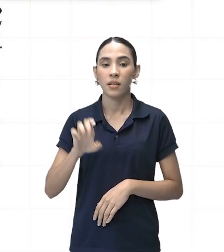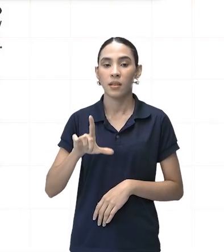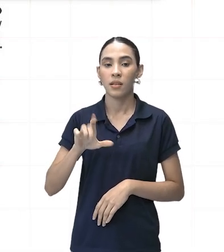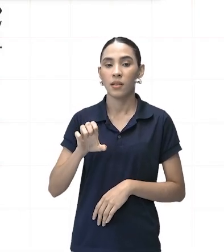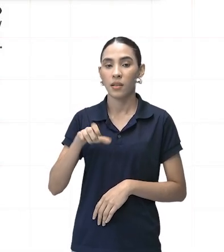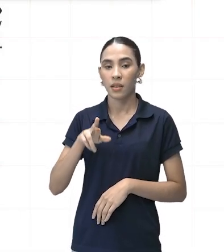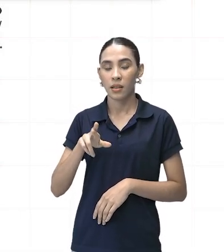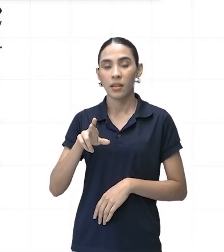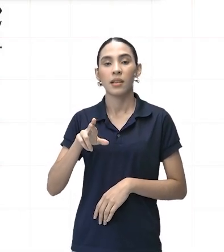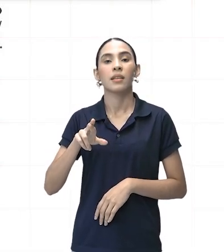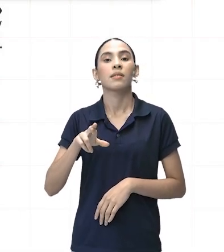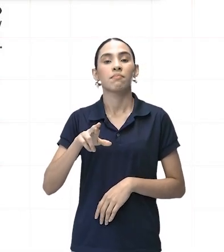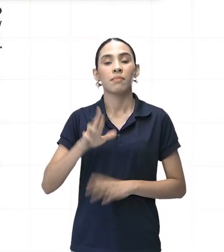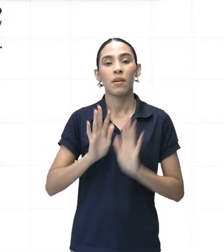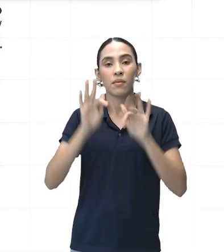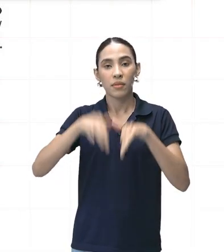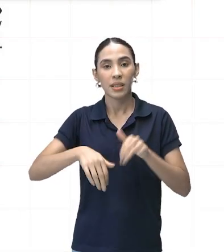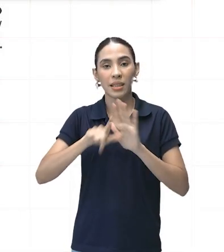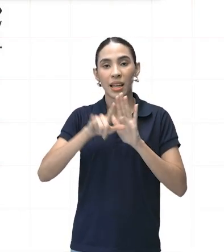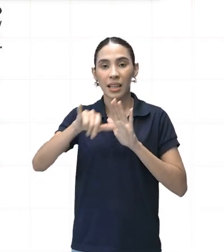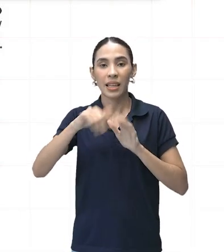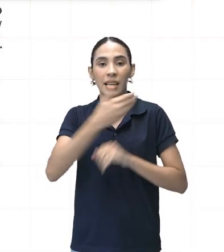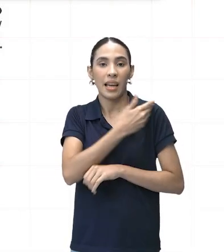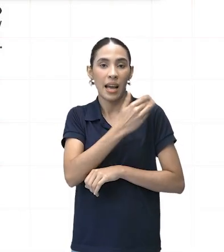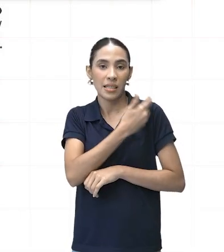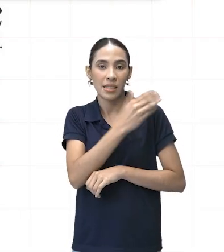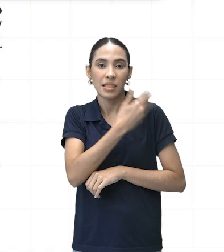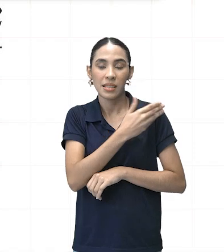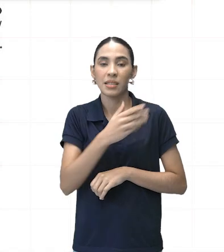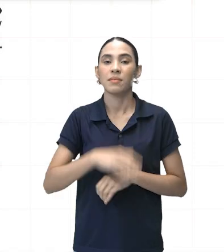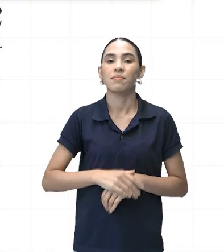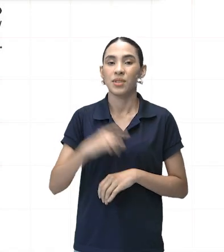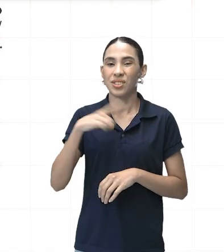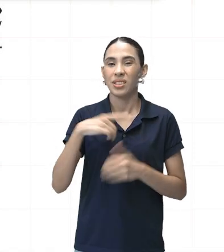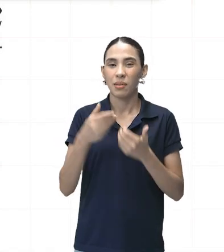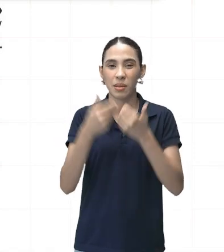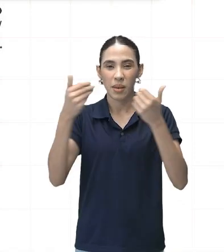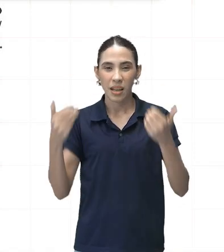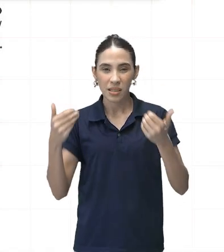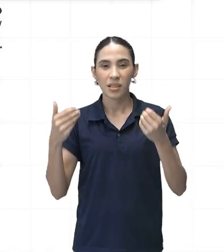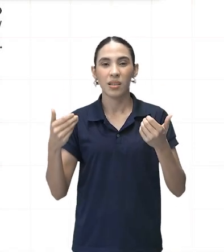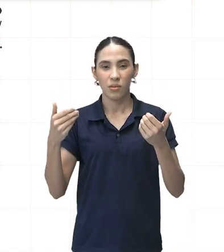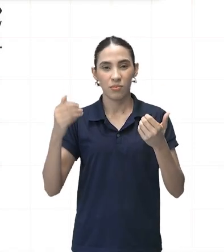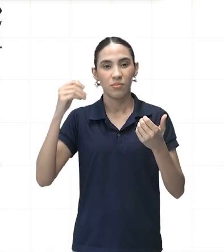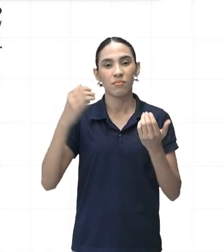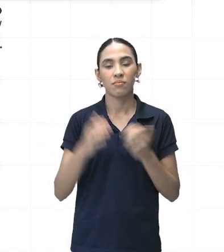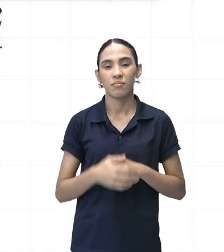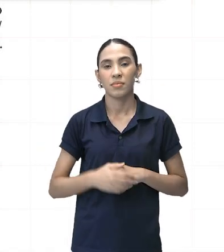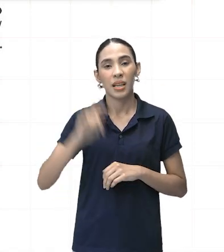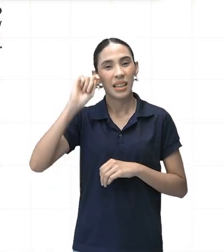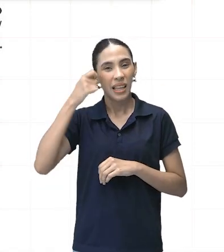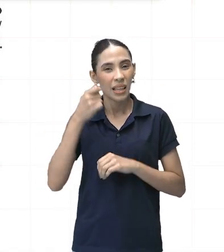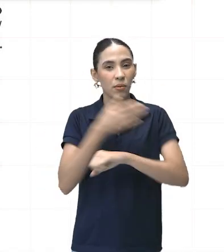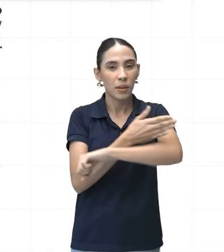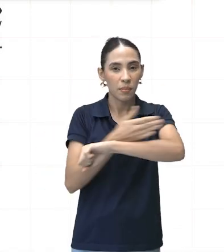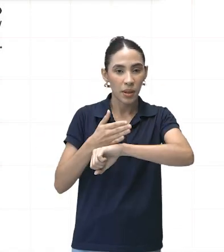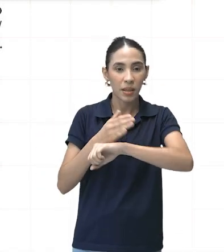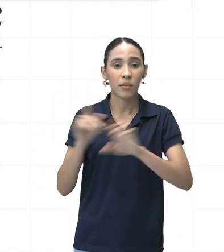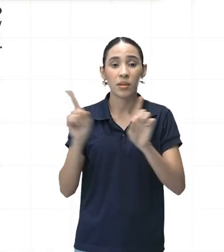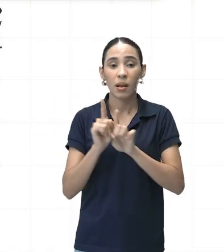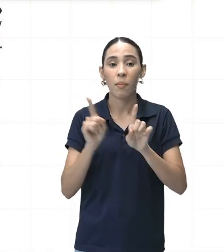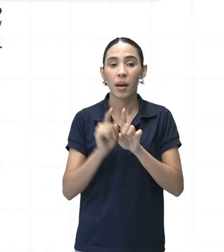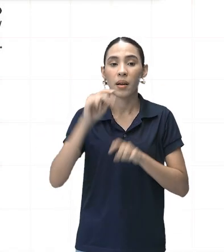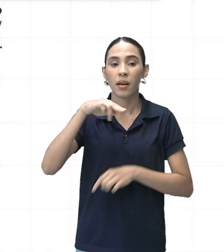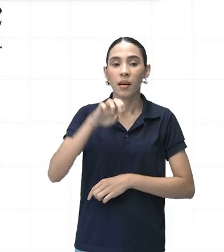leis racistas, que era aí que ocorria o apartheid, essa separação, essa segregação. E Nelson